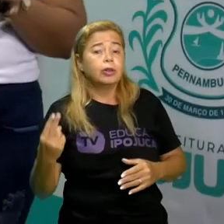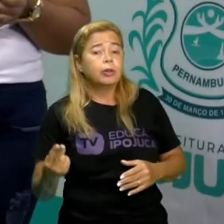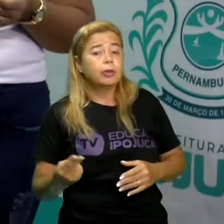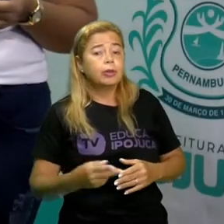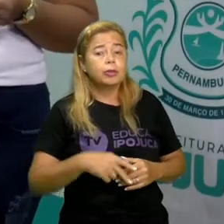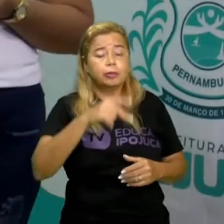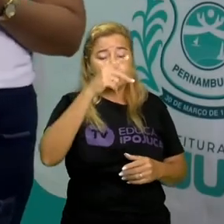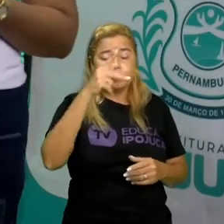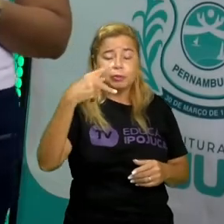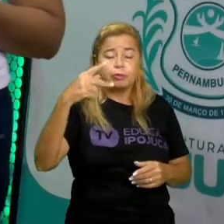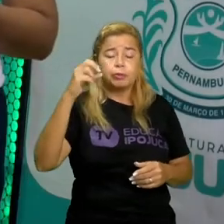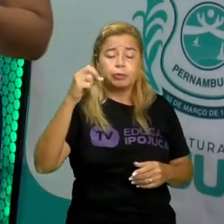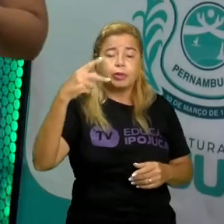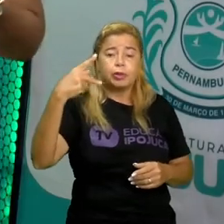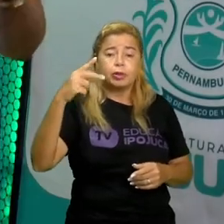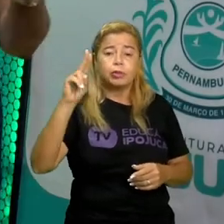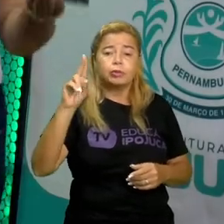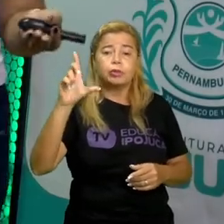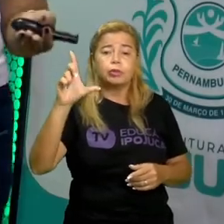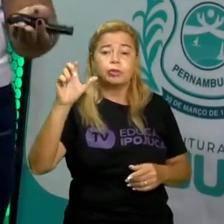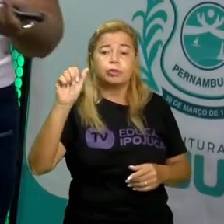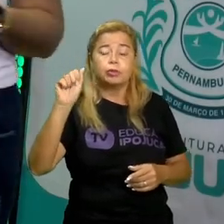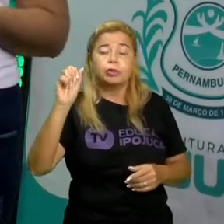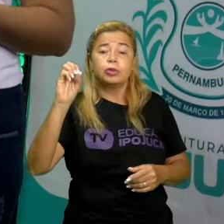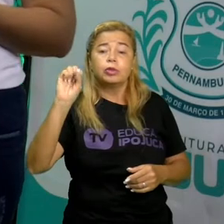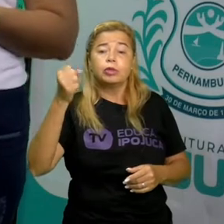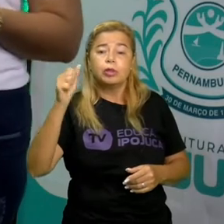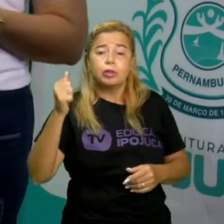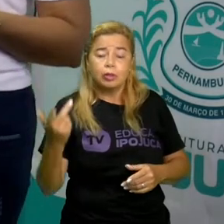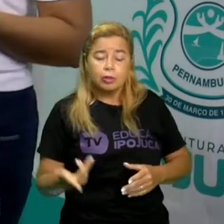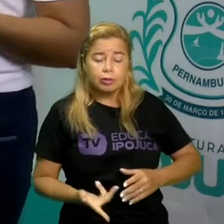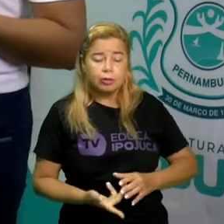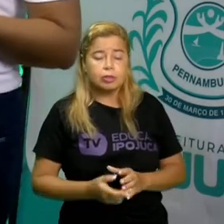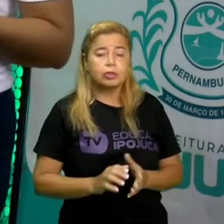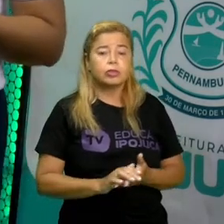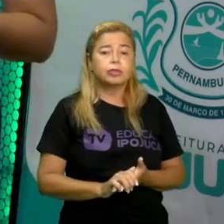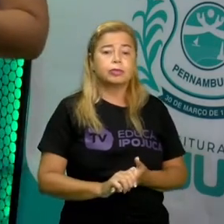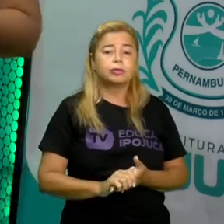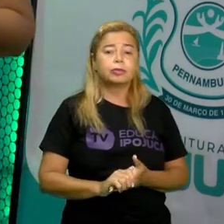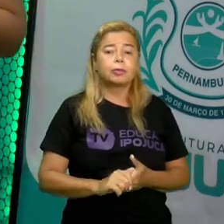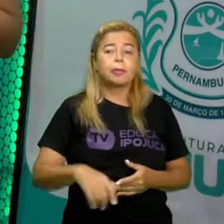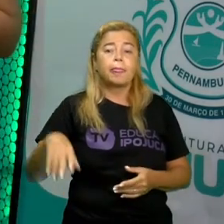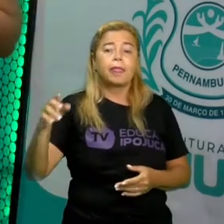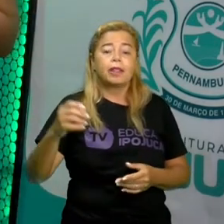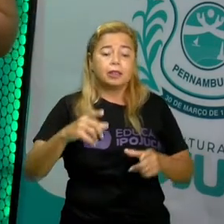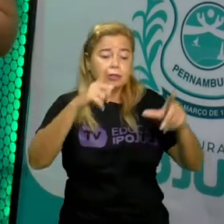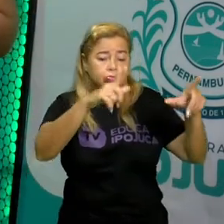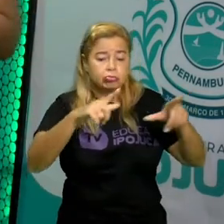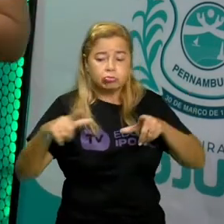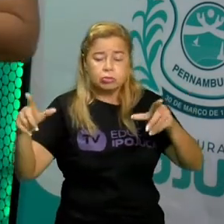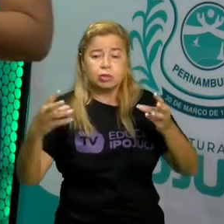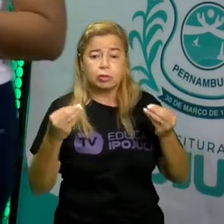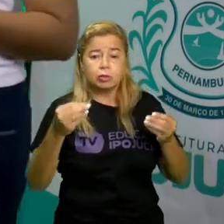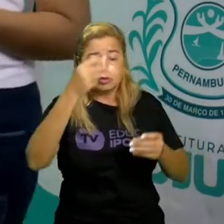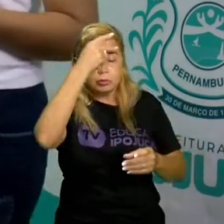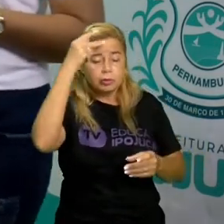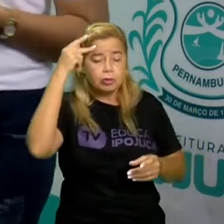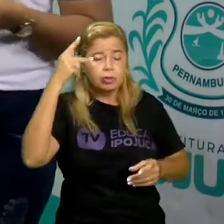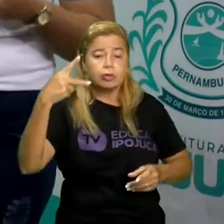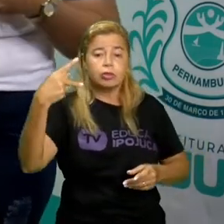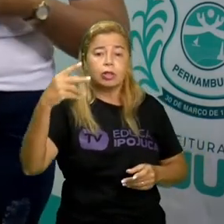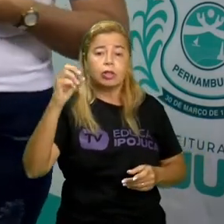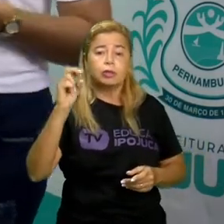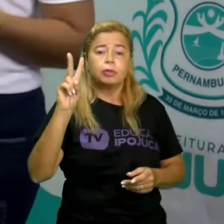todos os lugares daquela determinada cidade, ela está povoada. Então, a gente chama isso de uma cidade povoada.